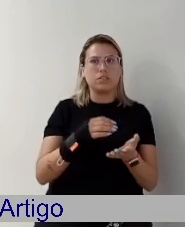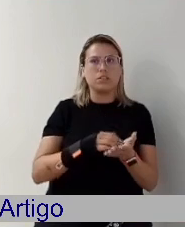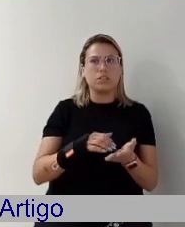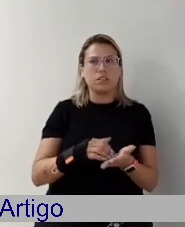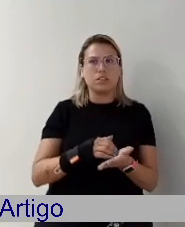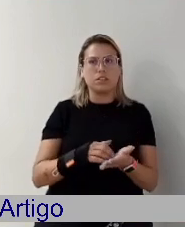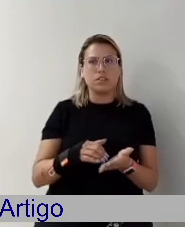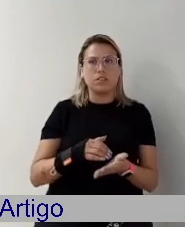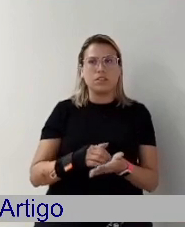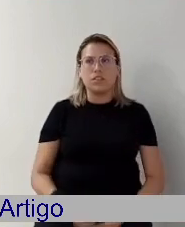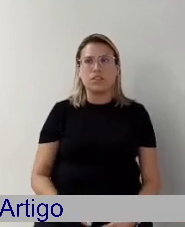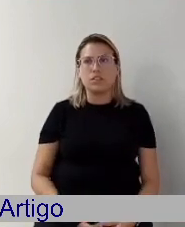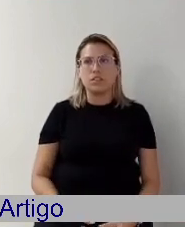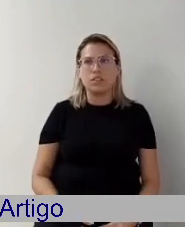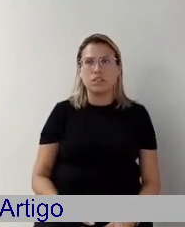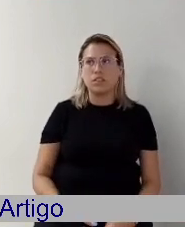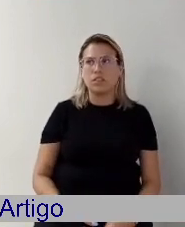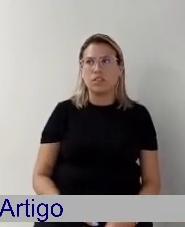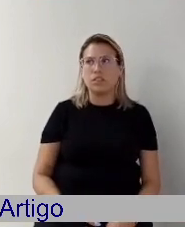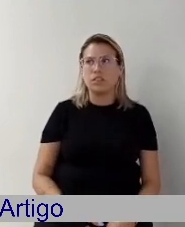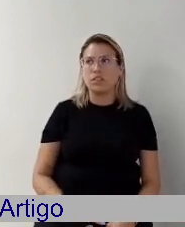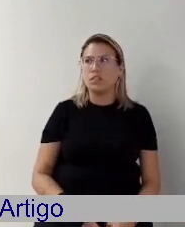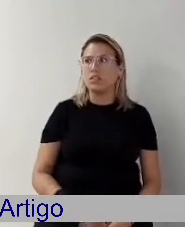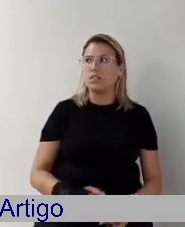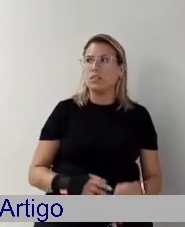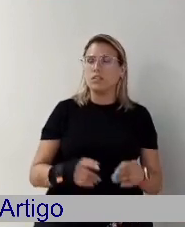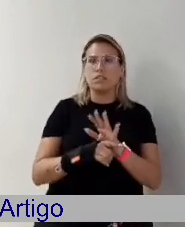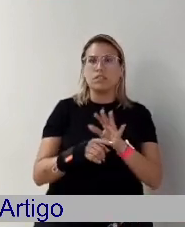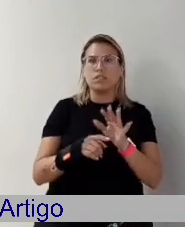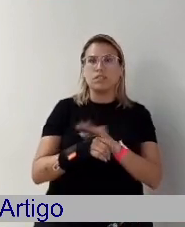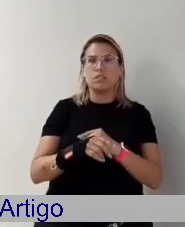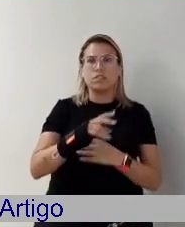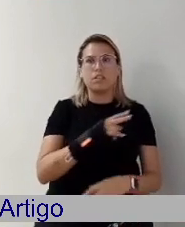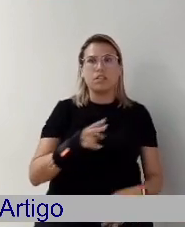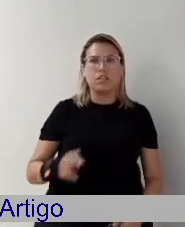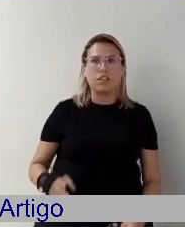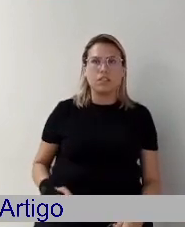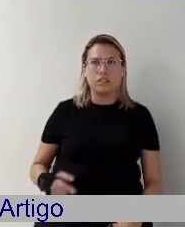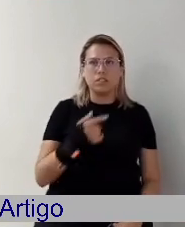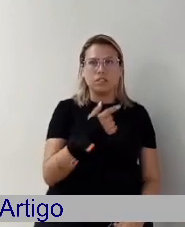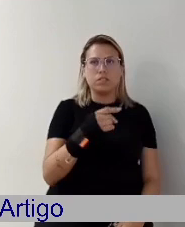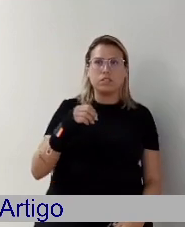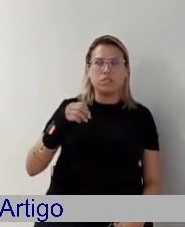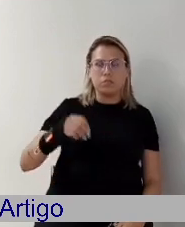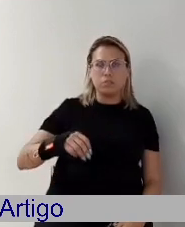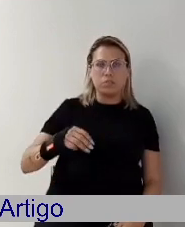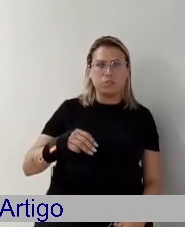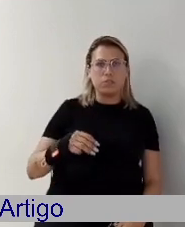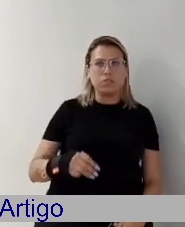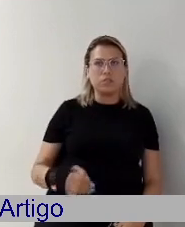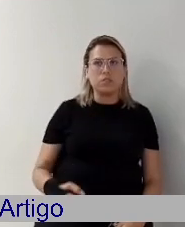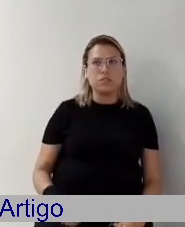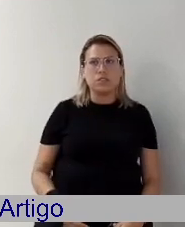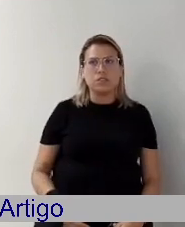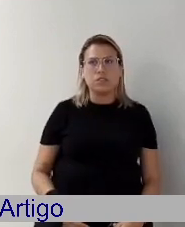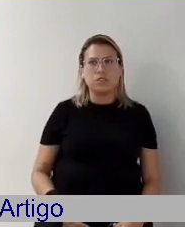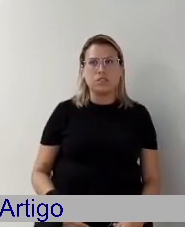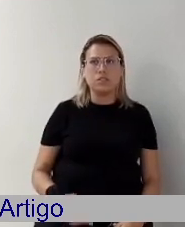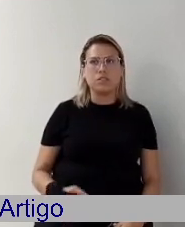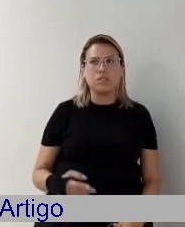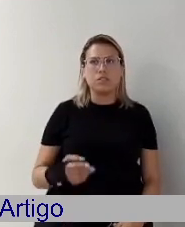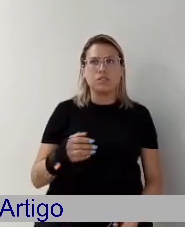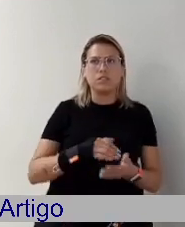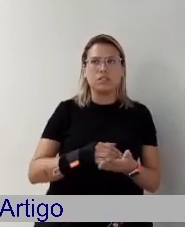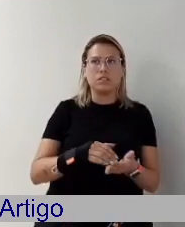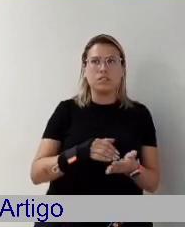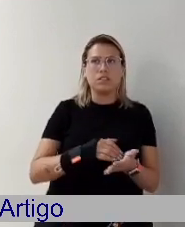secretário poderá ser indagado pelos vereadores pelo limite de 20 minutos com a palavra a nosso querido